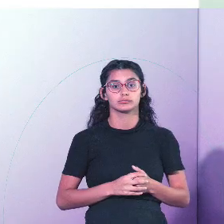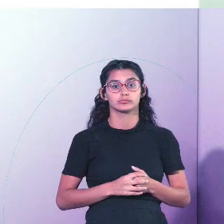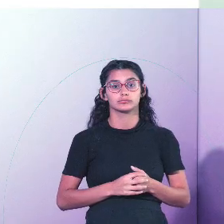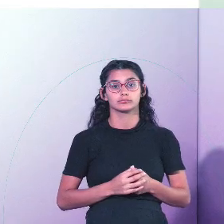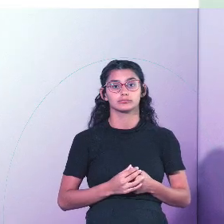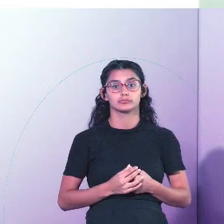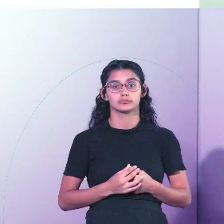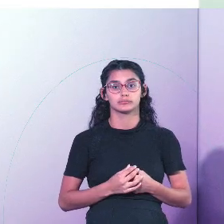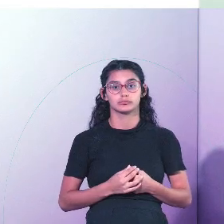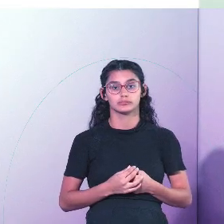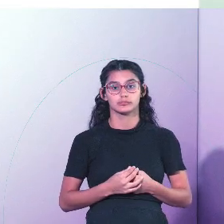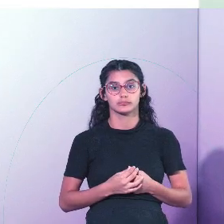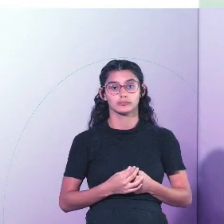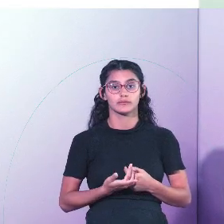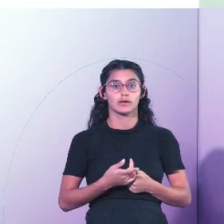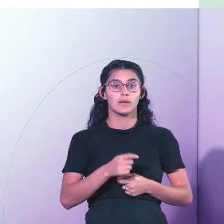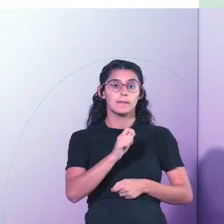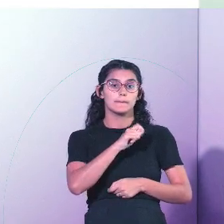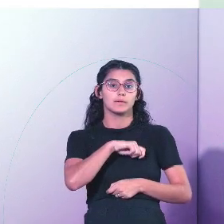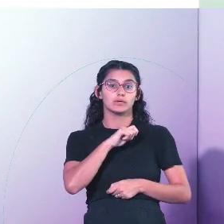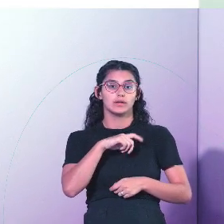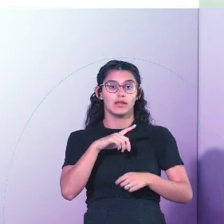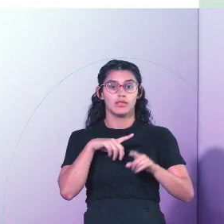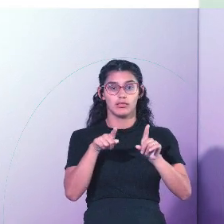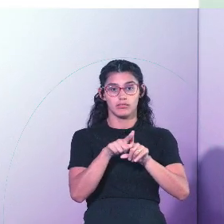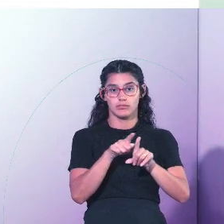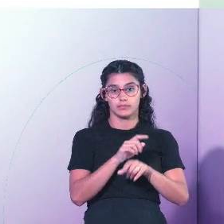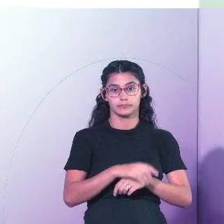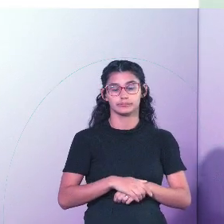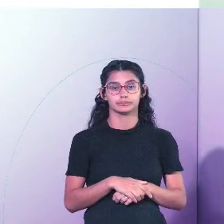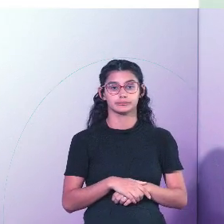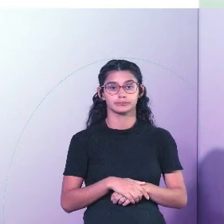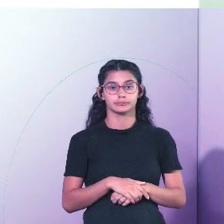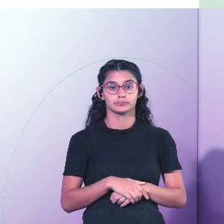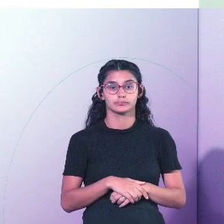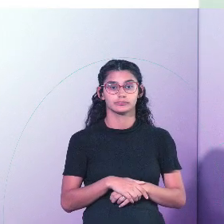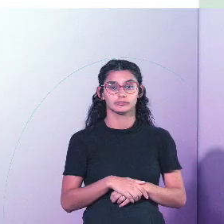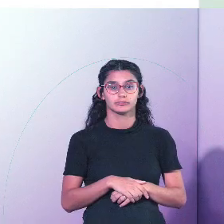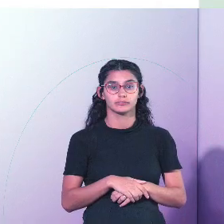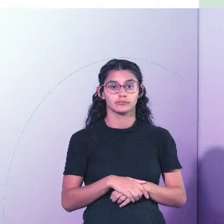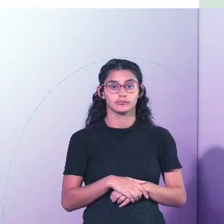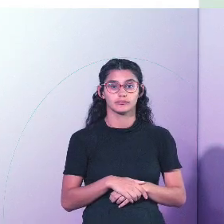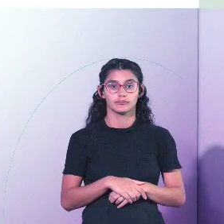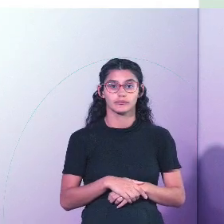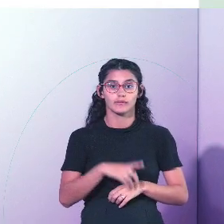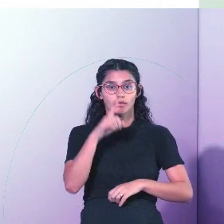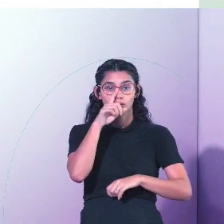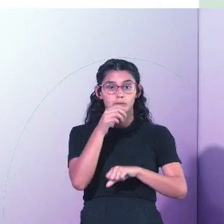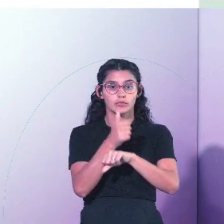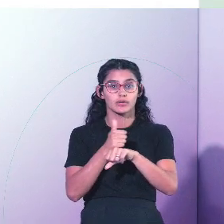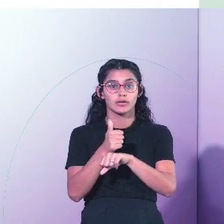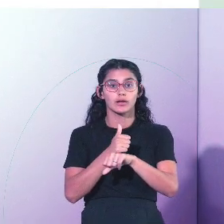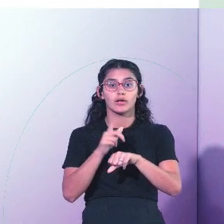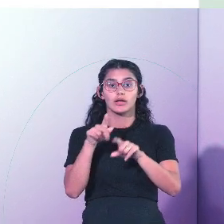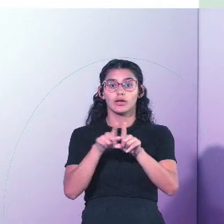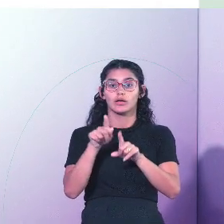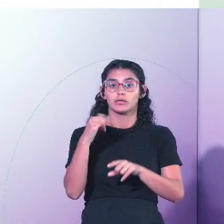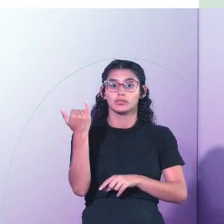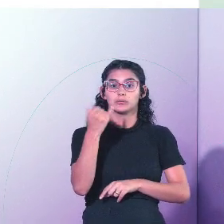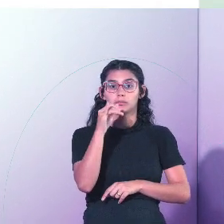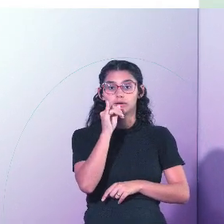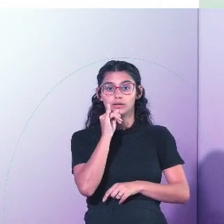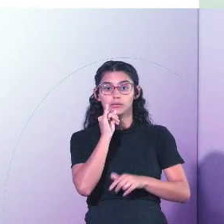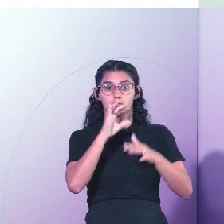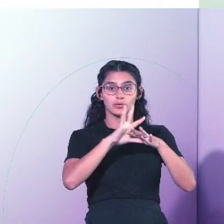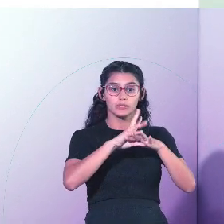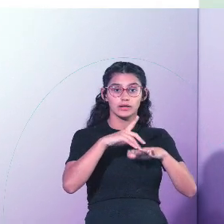diria assim, uma certa maldade em cima dos idosos. Os riscos populacionais em potencial, por exemplo, uma doença que